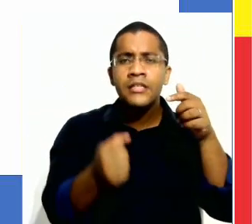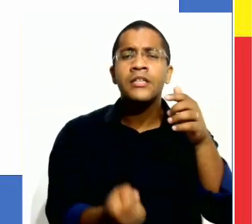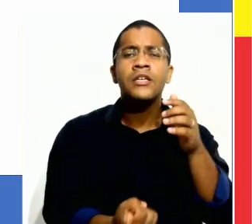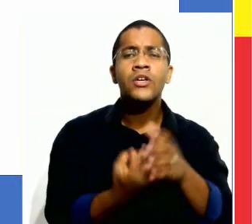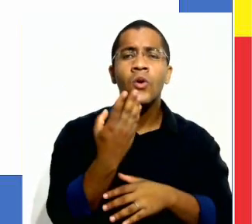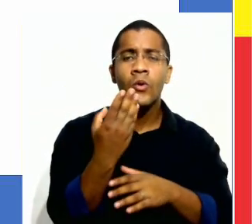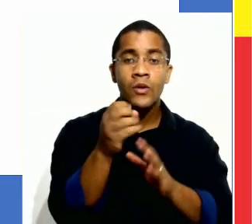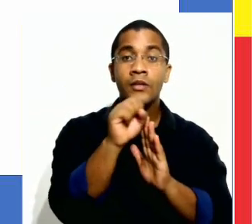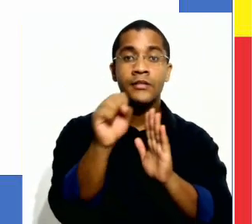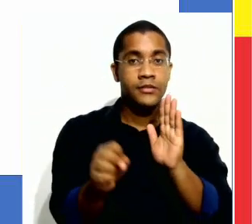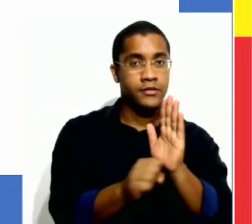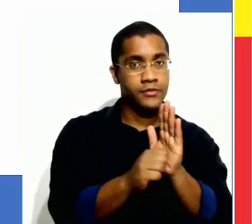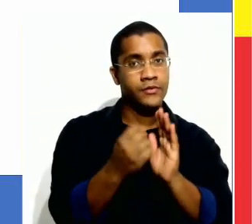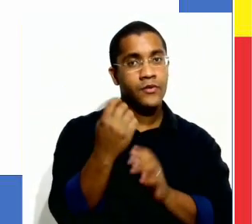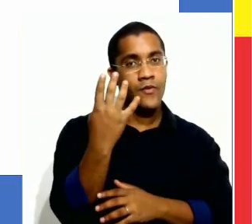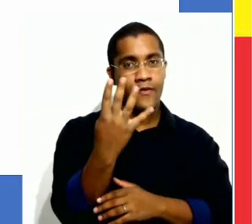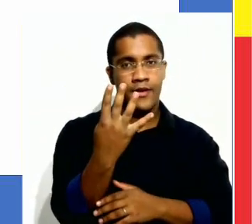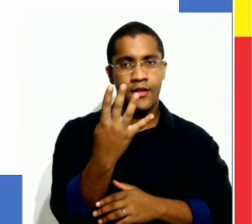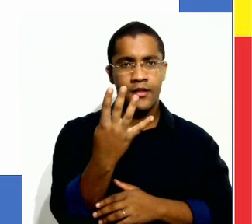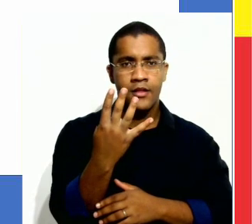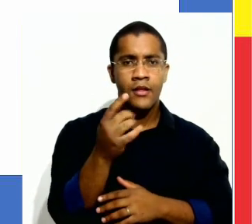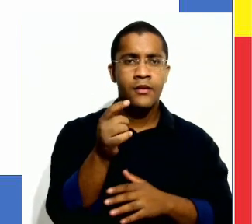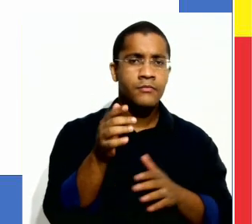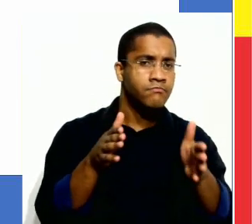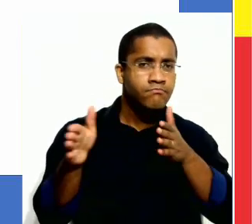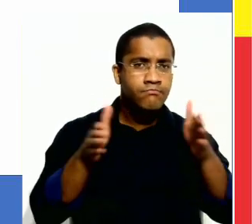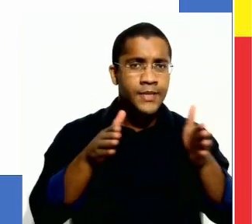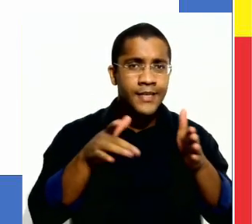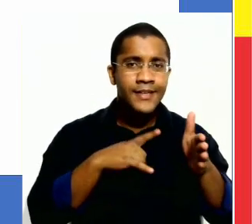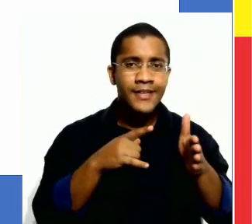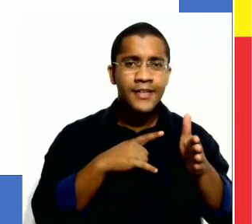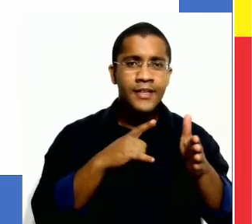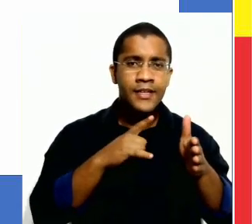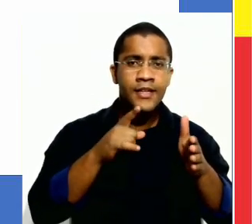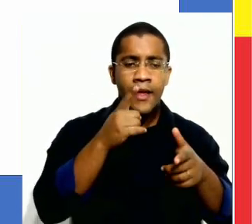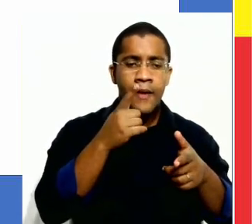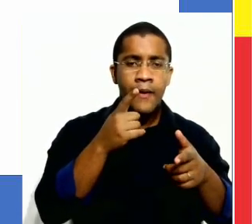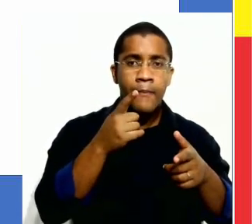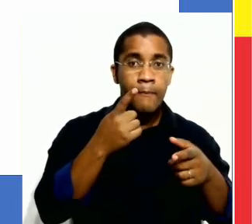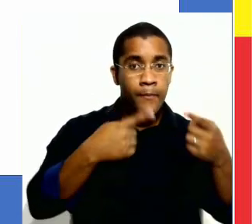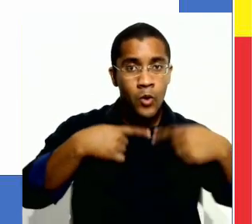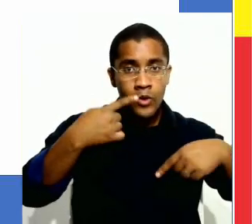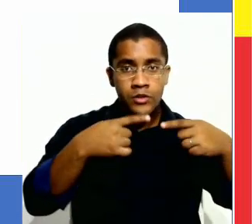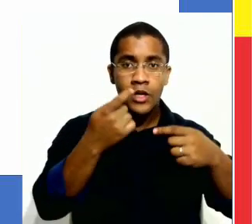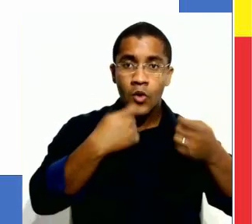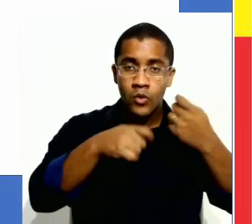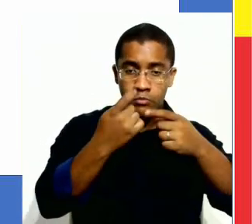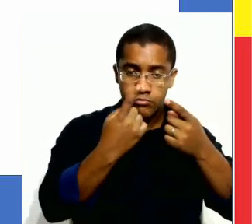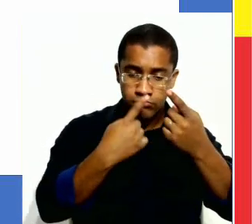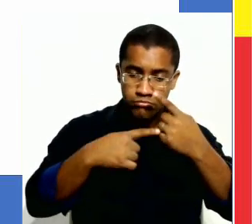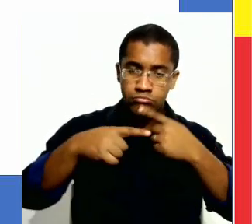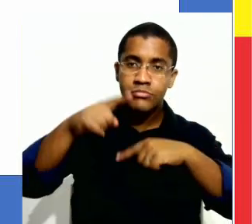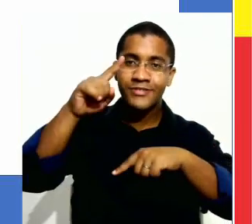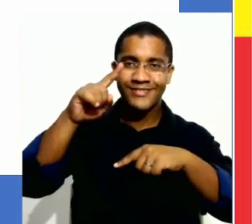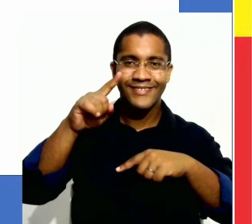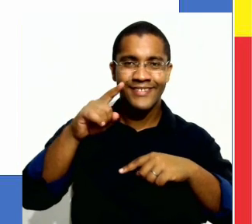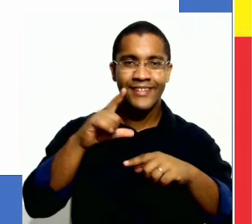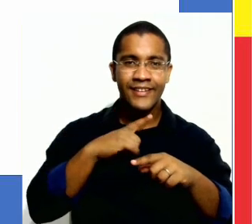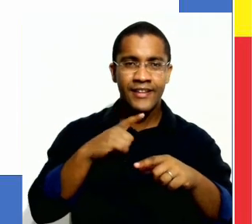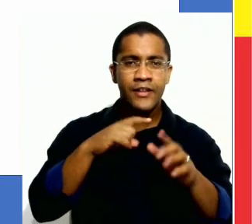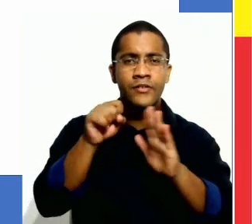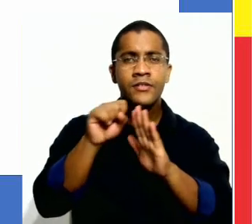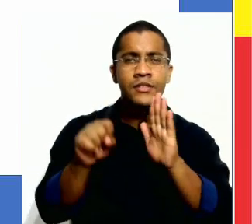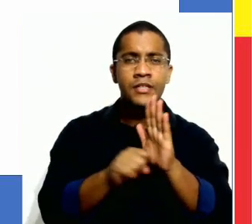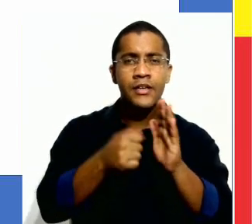IV, quando se encontrava o quê? Em ascensão política e econômica. No século X,